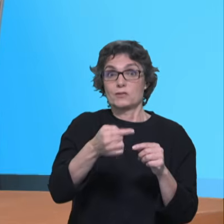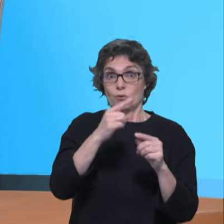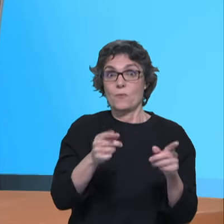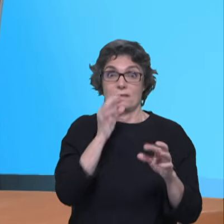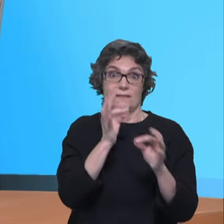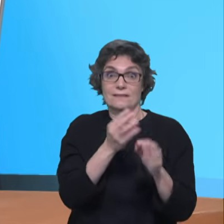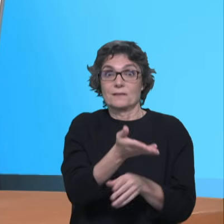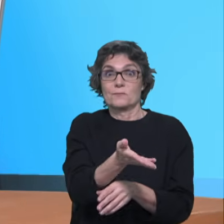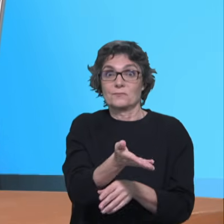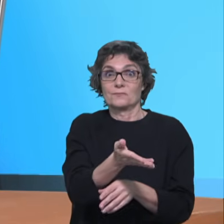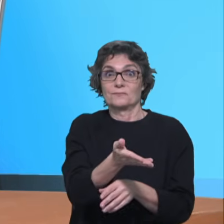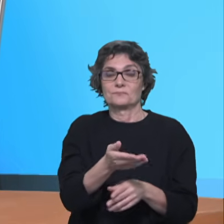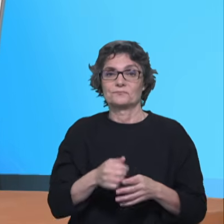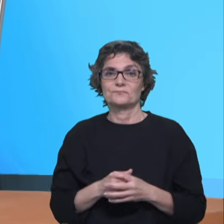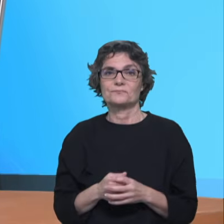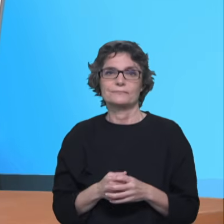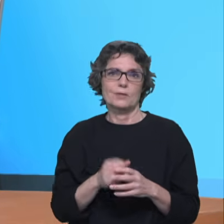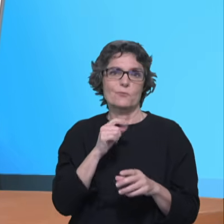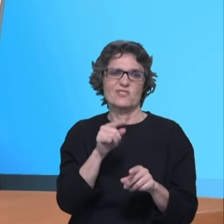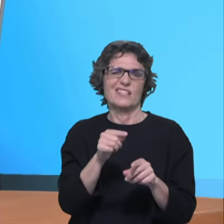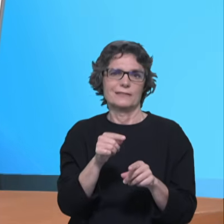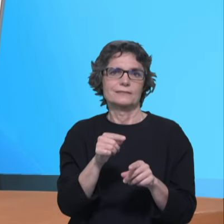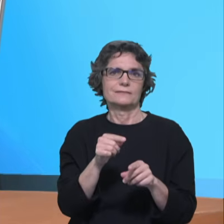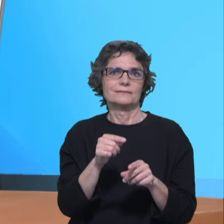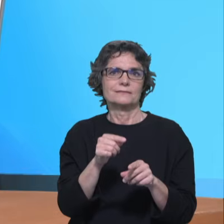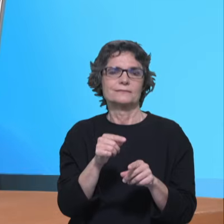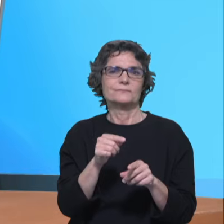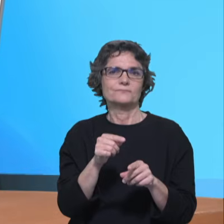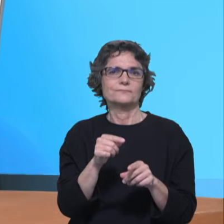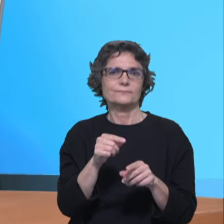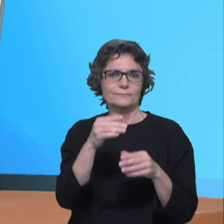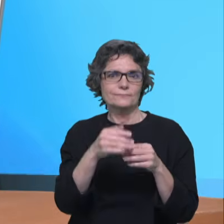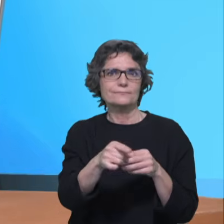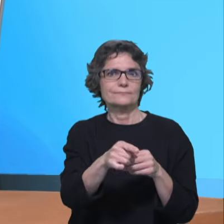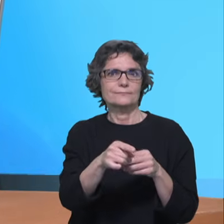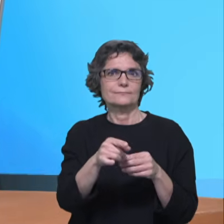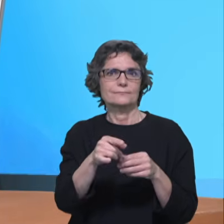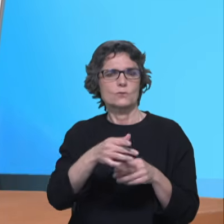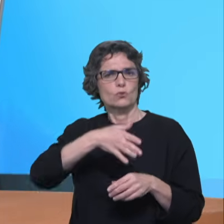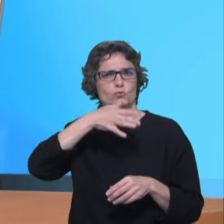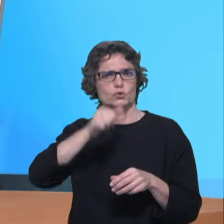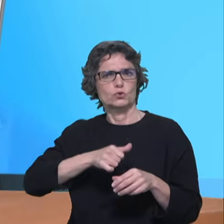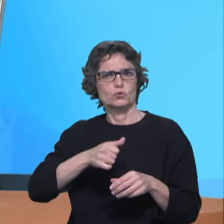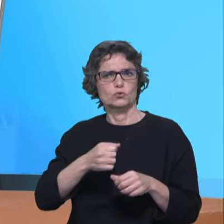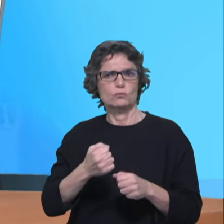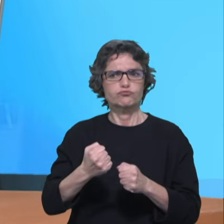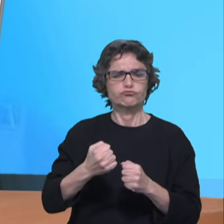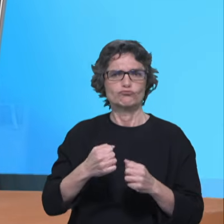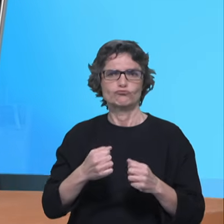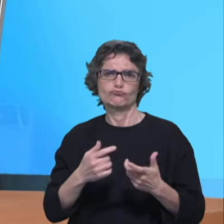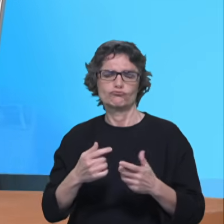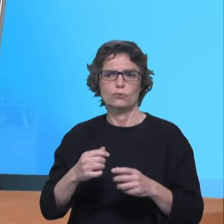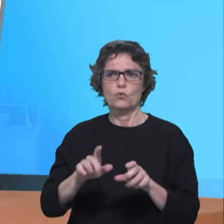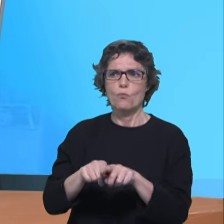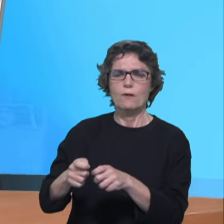setembro. Aí provavelmente vamos ter também já um discurso mais duro, mais musculado por parte das oposições